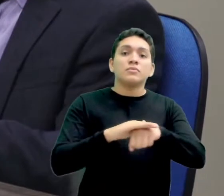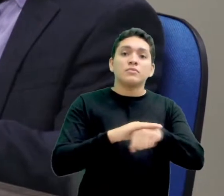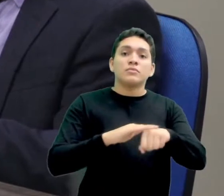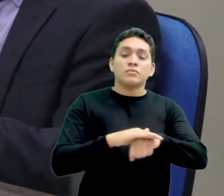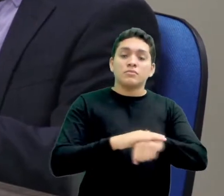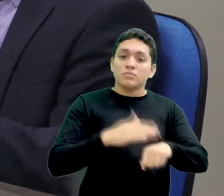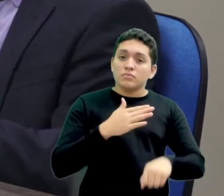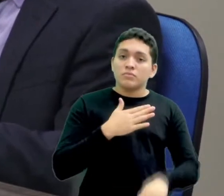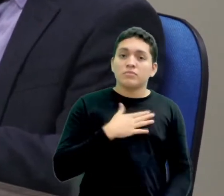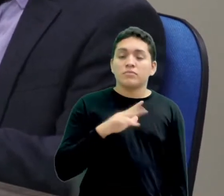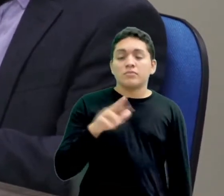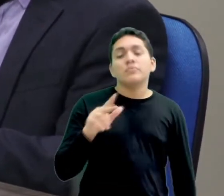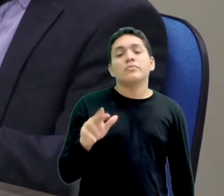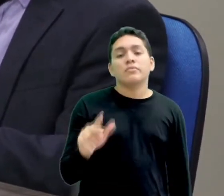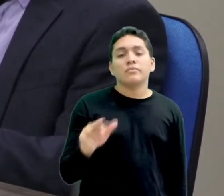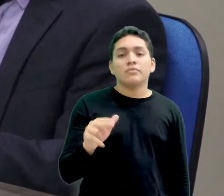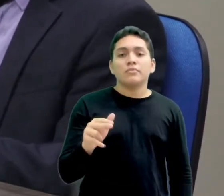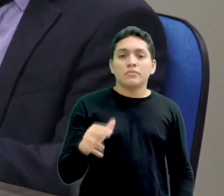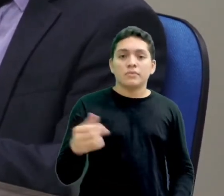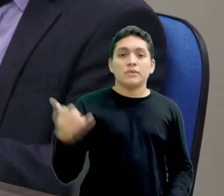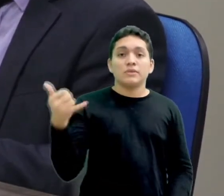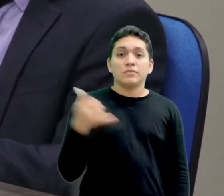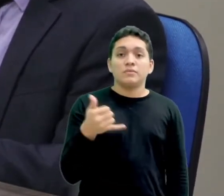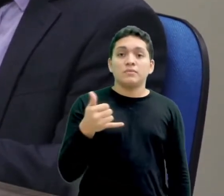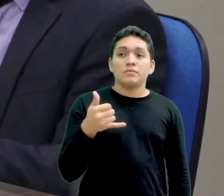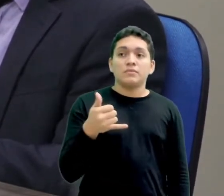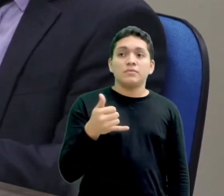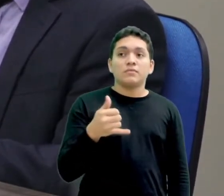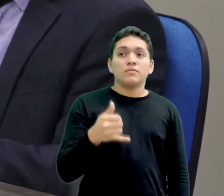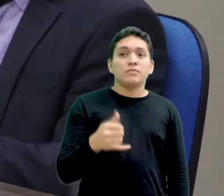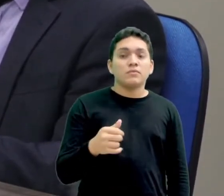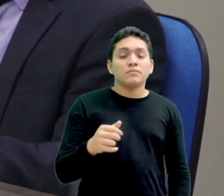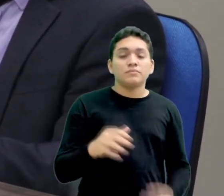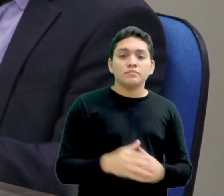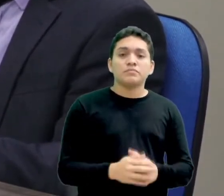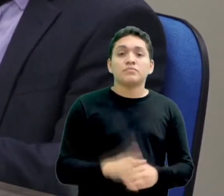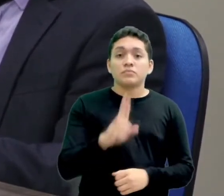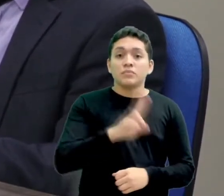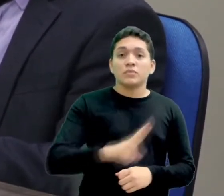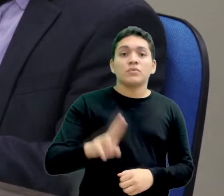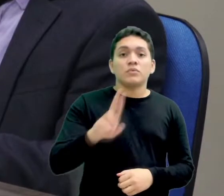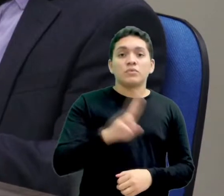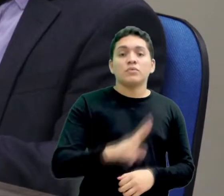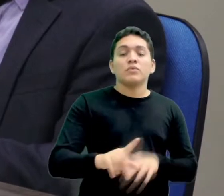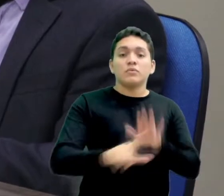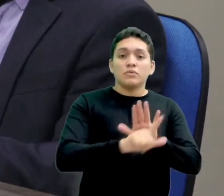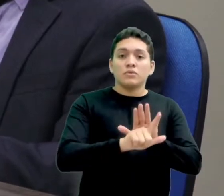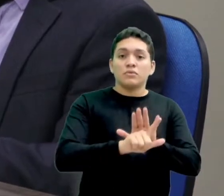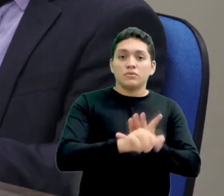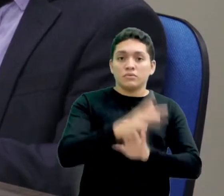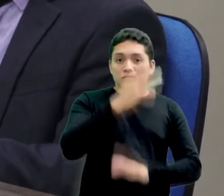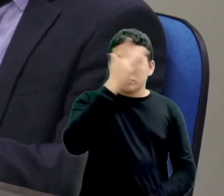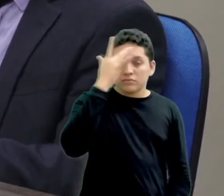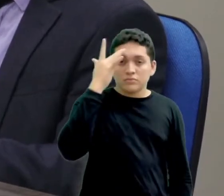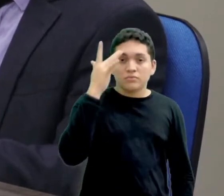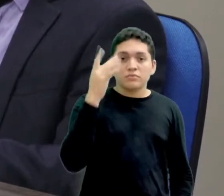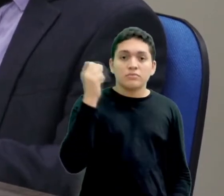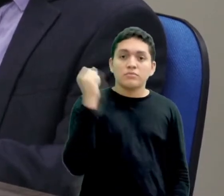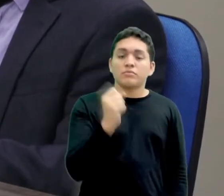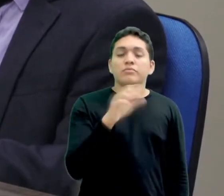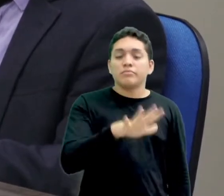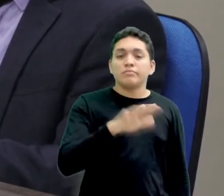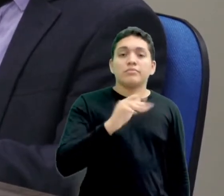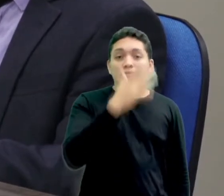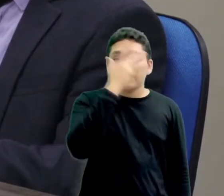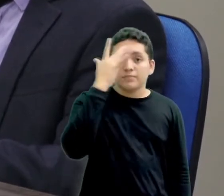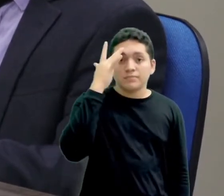André começou a falar, ele frisou bem que o legalista, ele não mata a